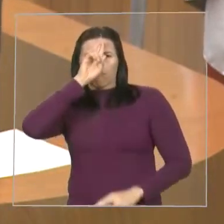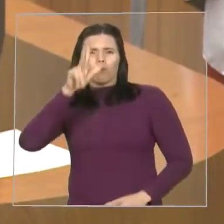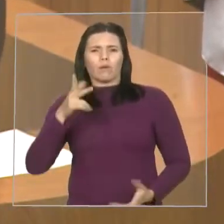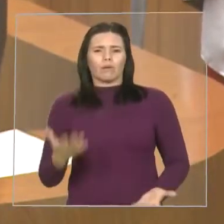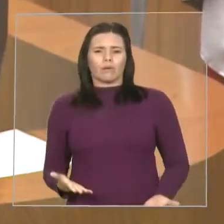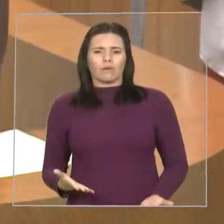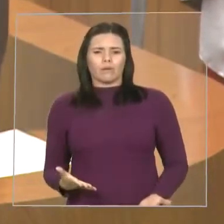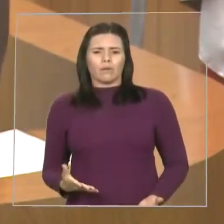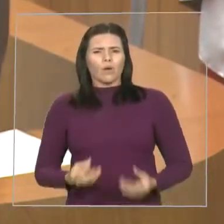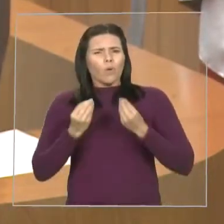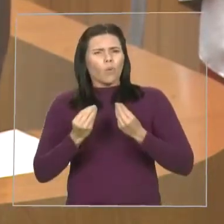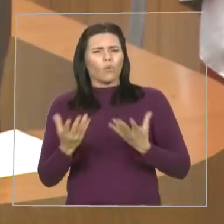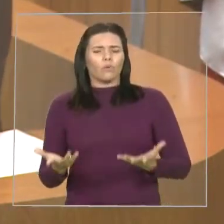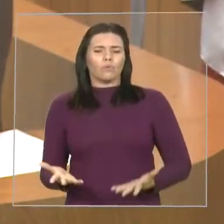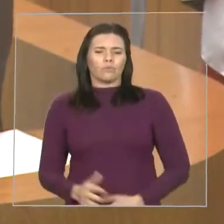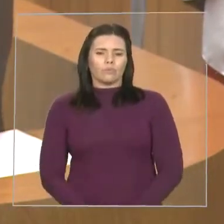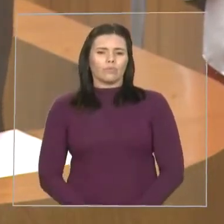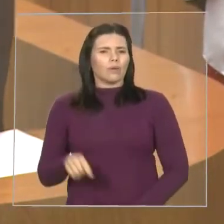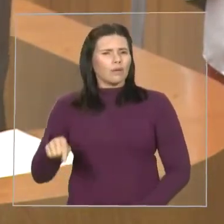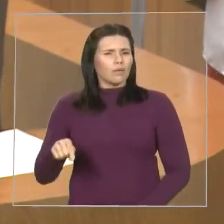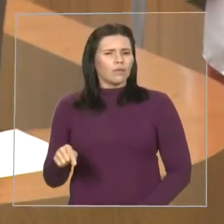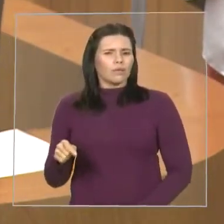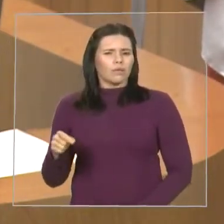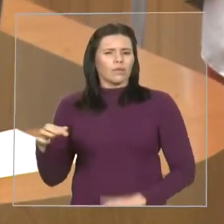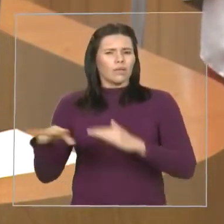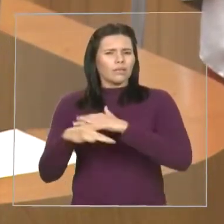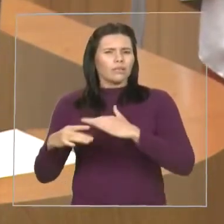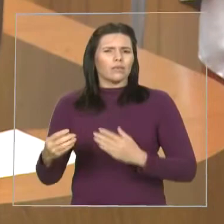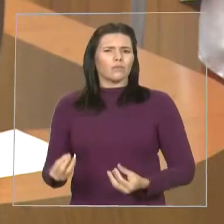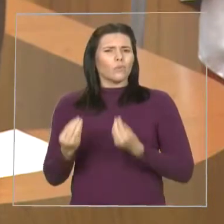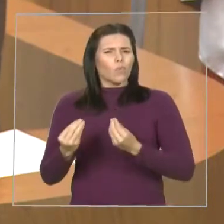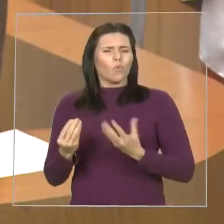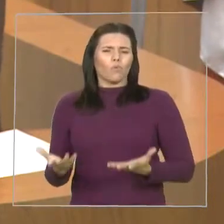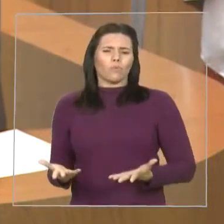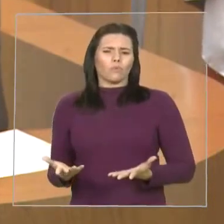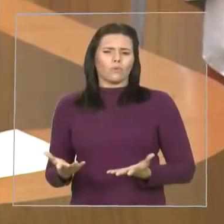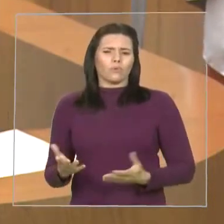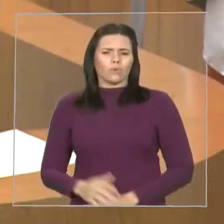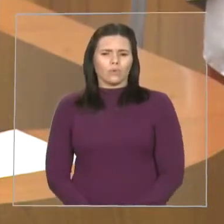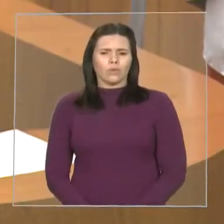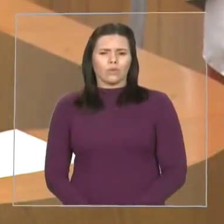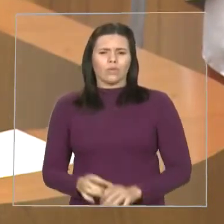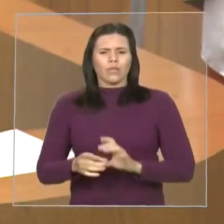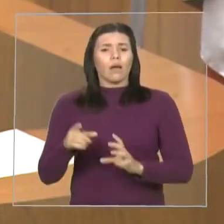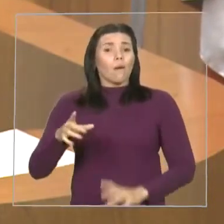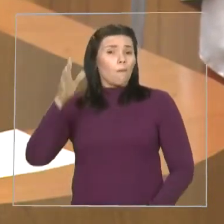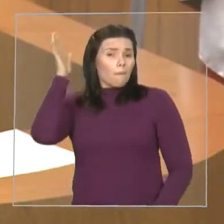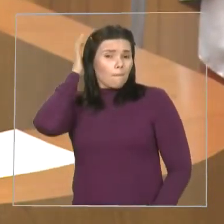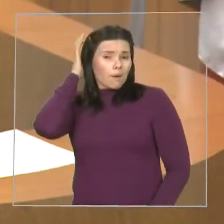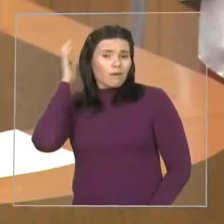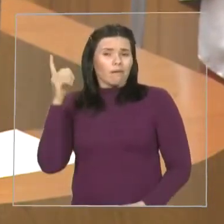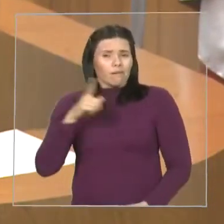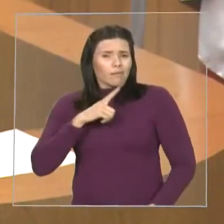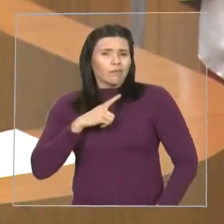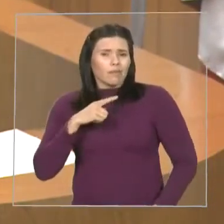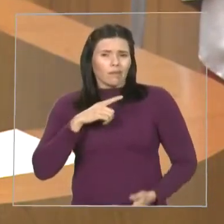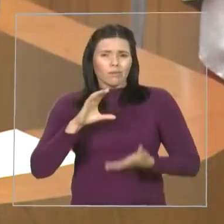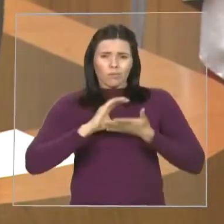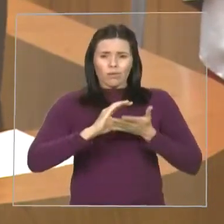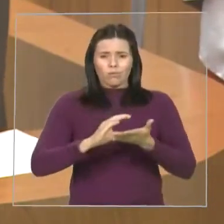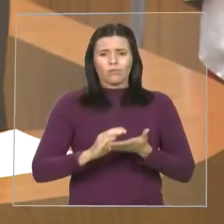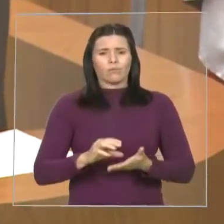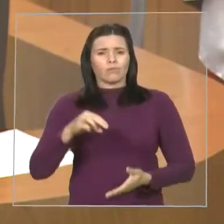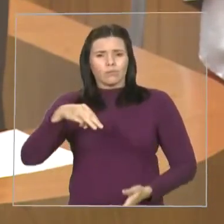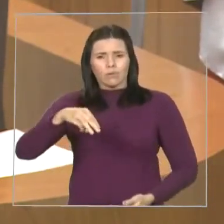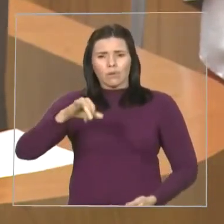vai fazer daquela cidade, deputado Marco Aurélio? Como é que nós podemos abrir mão desse recurso que o Pará tem, que o Amapá tem, que Minas